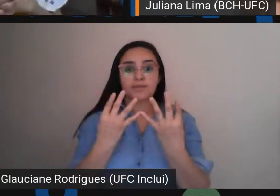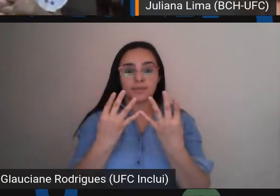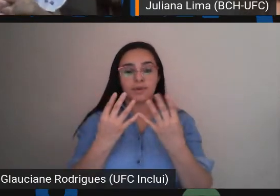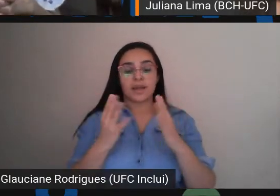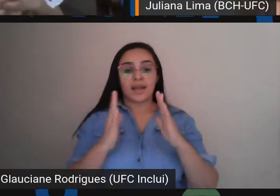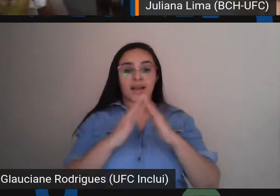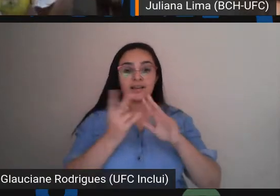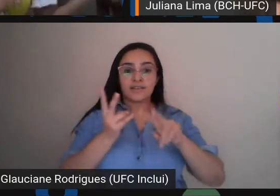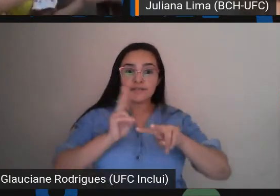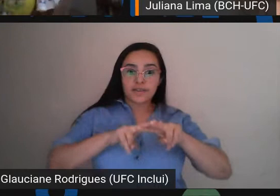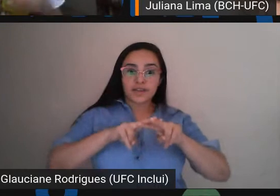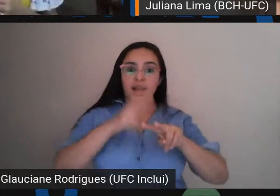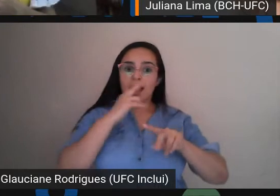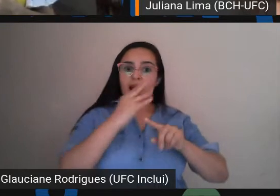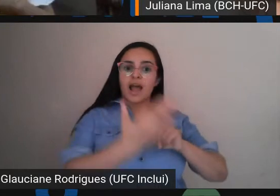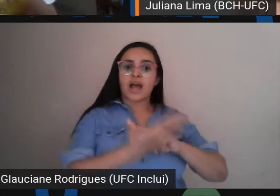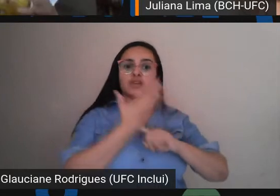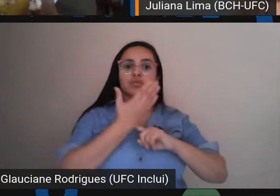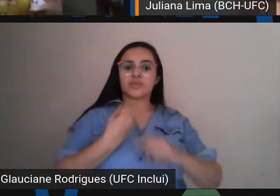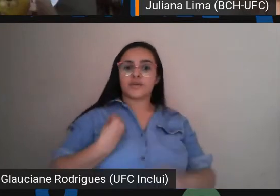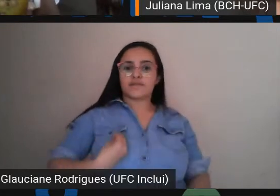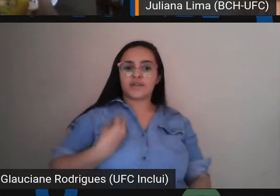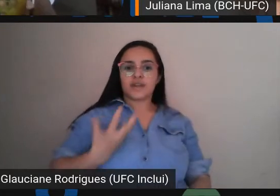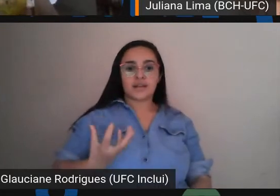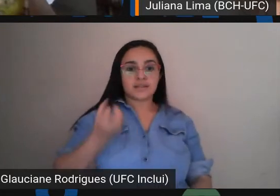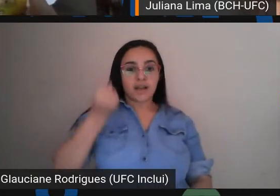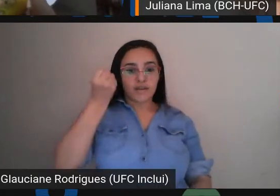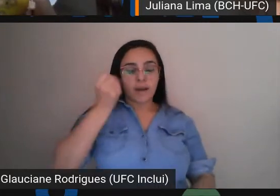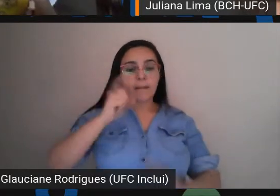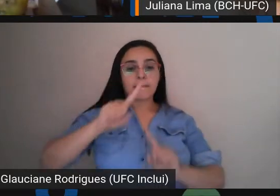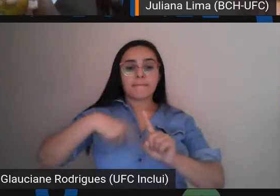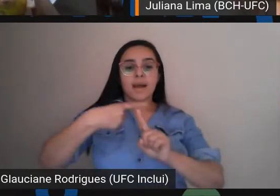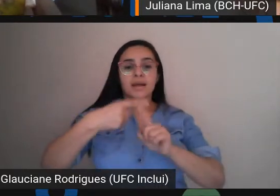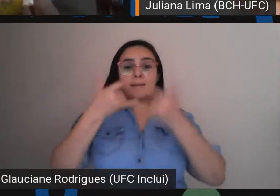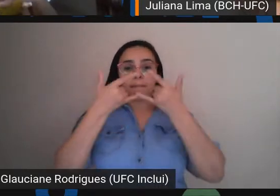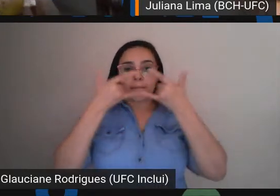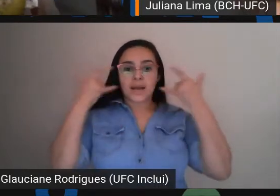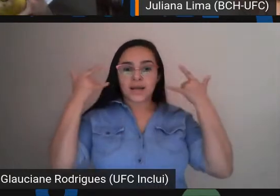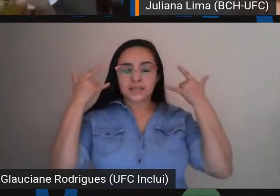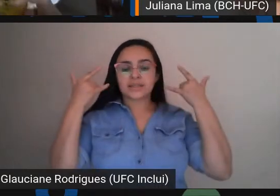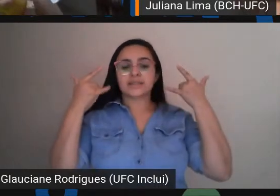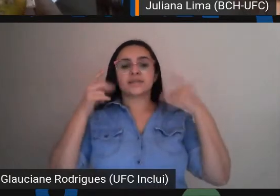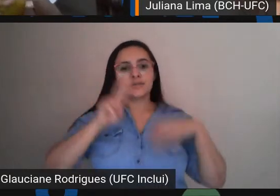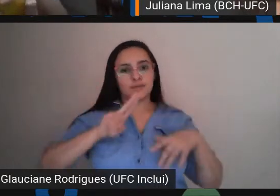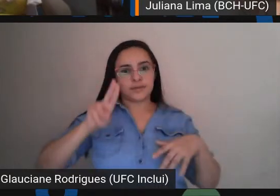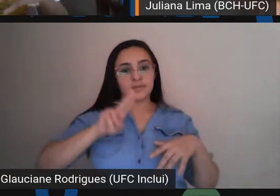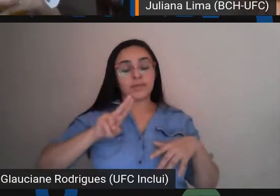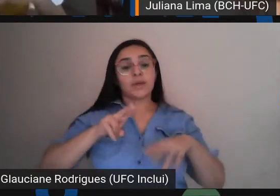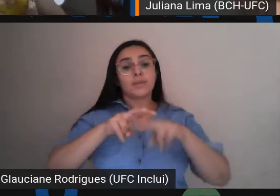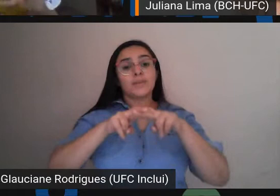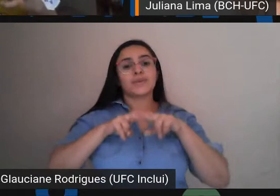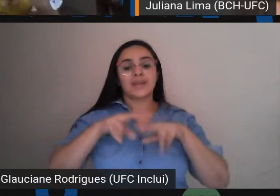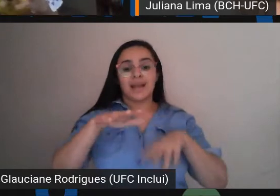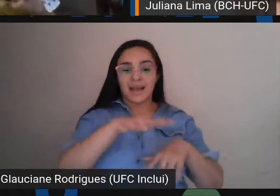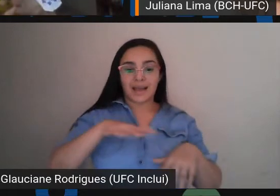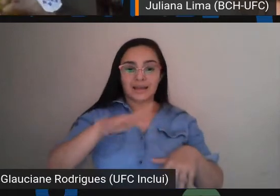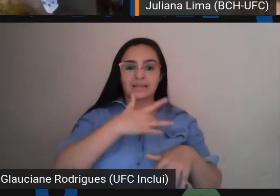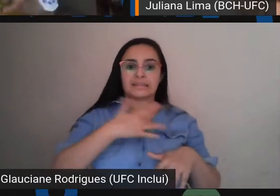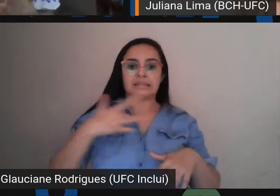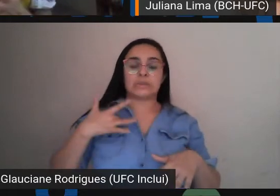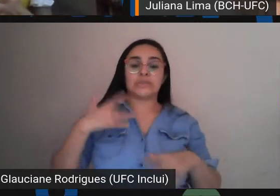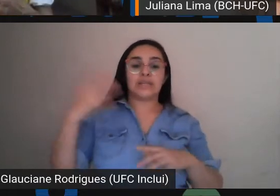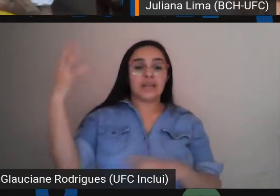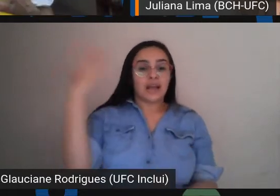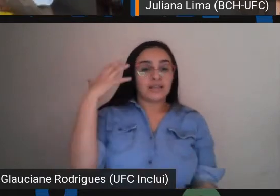é algo que salva vidas, né? Tem máscara também, enfim, então, a gente tem uma pressão muito grande para tratamentos, mas